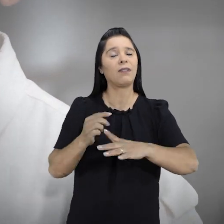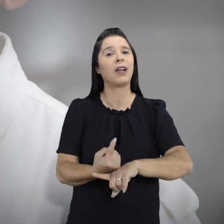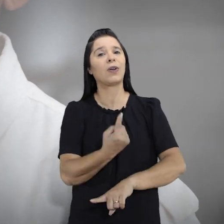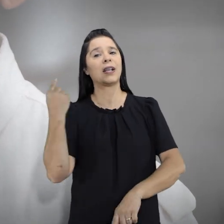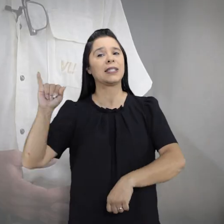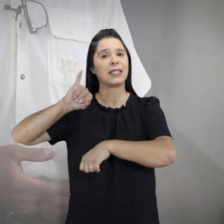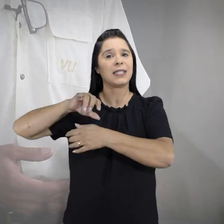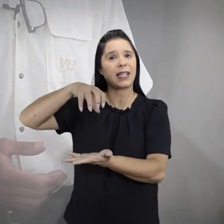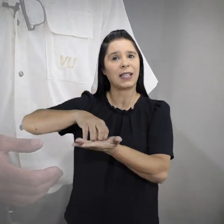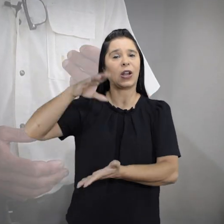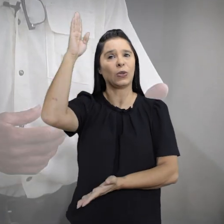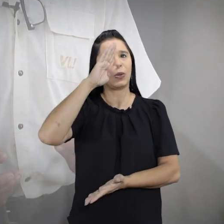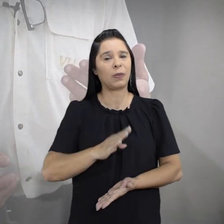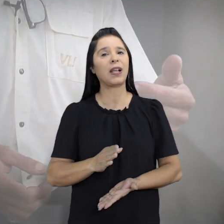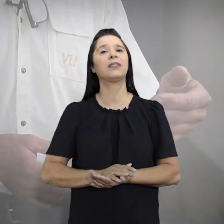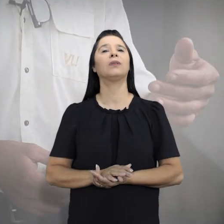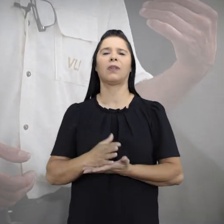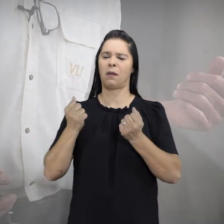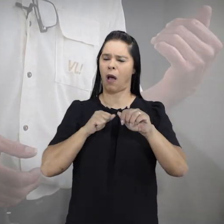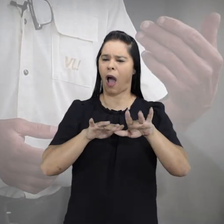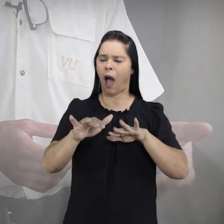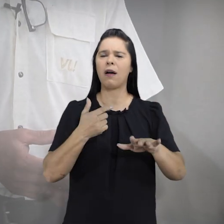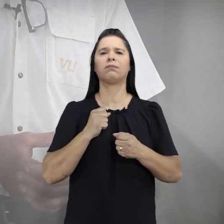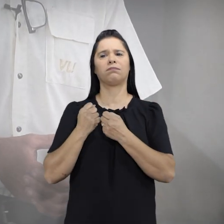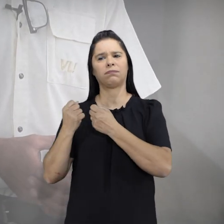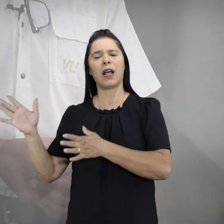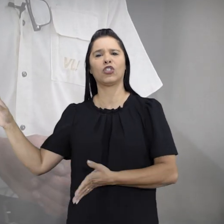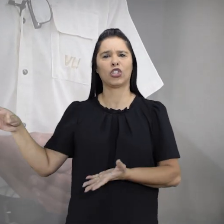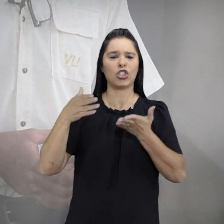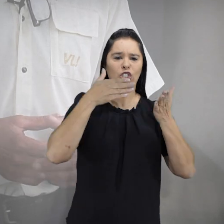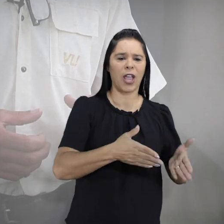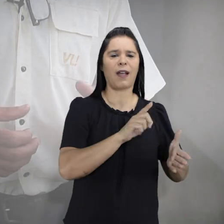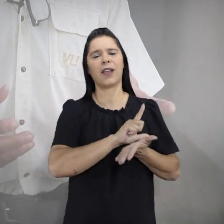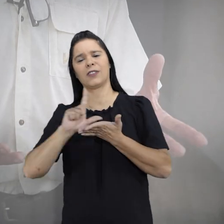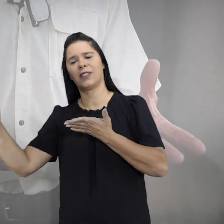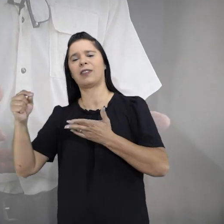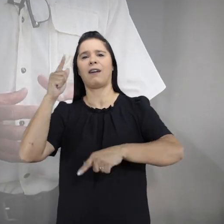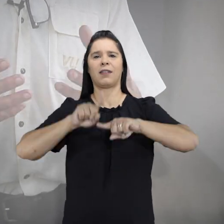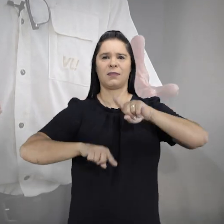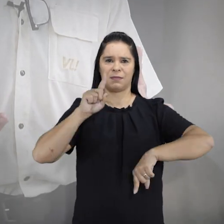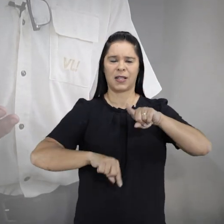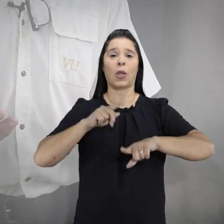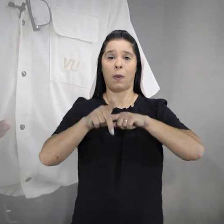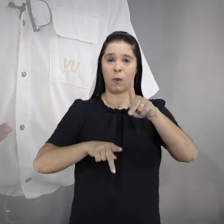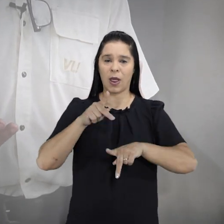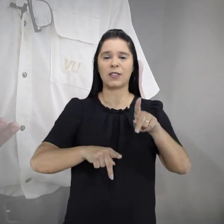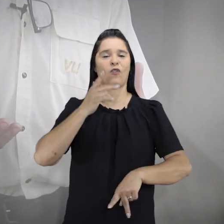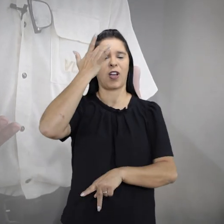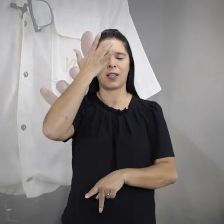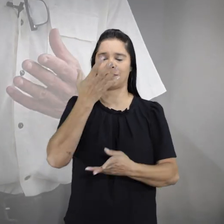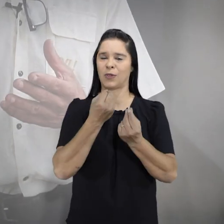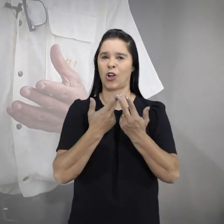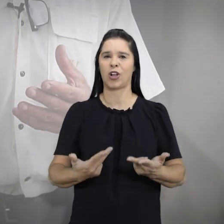central do Brasil, né? Aí o movimento era grande, tanto de importação como de exportação. E creio também para a população facilitou